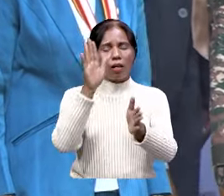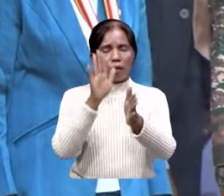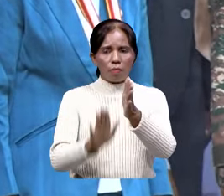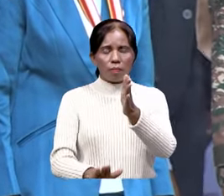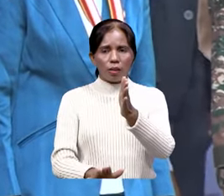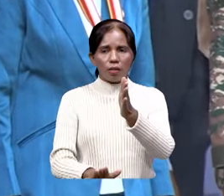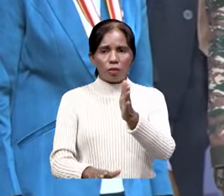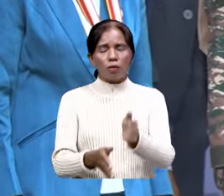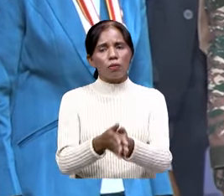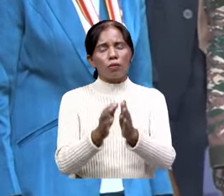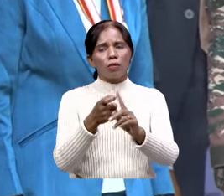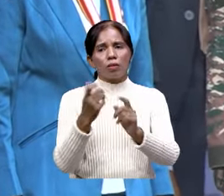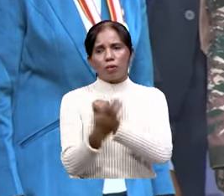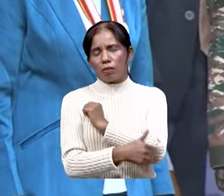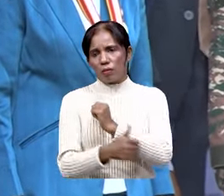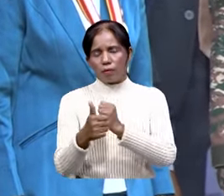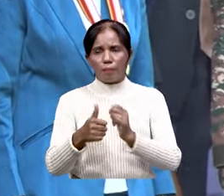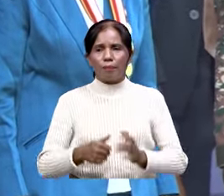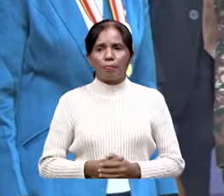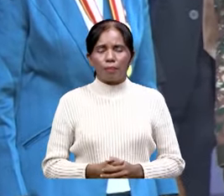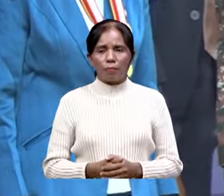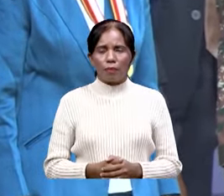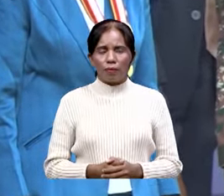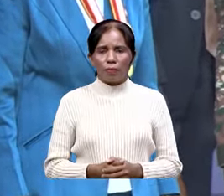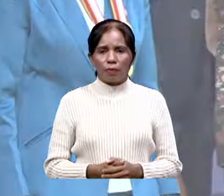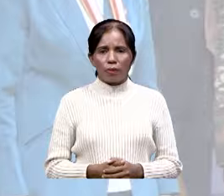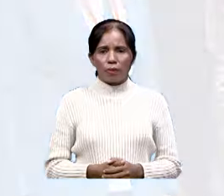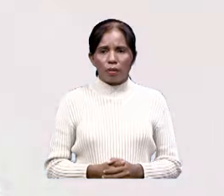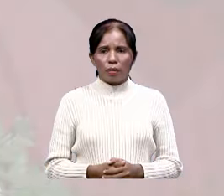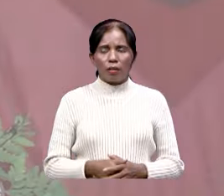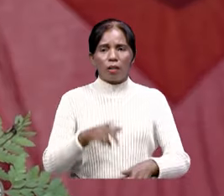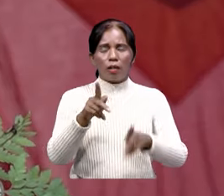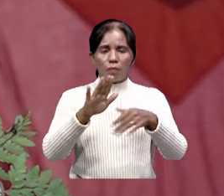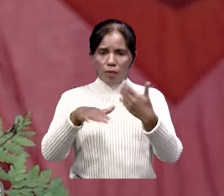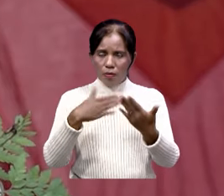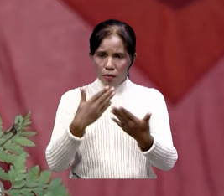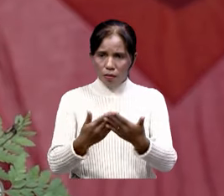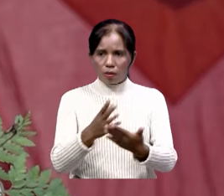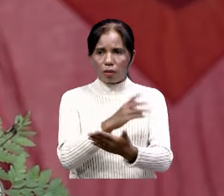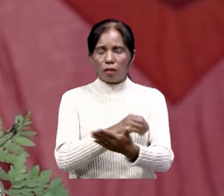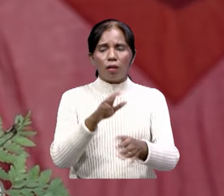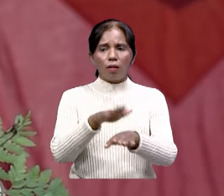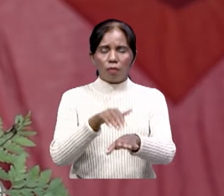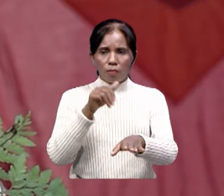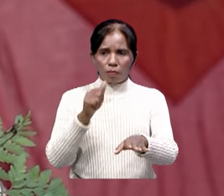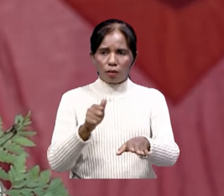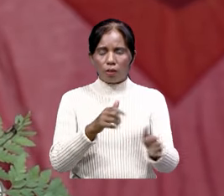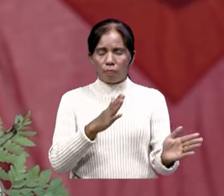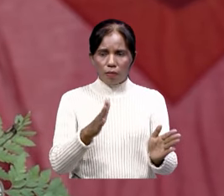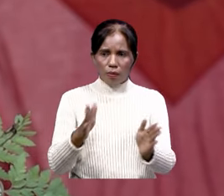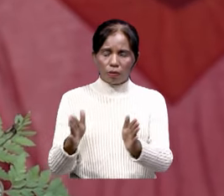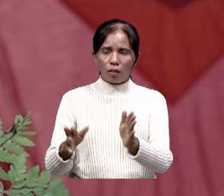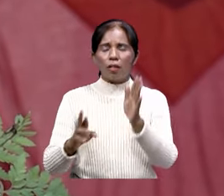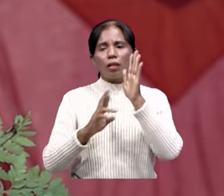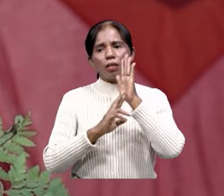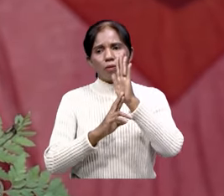da importação externa. Gostaria de instigar os cidadãos anônimos, os líderes e